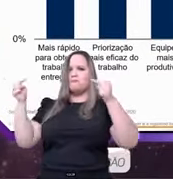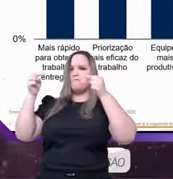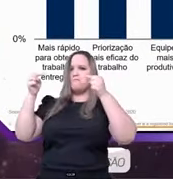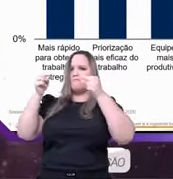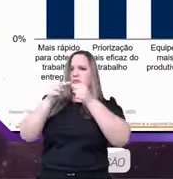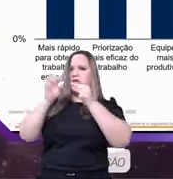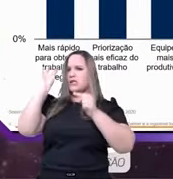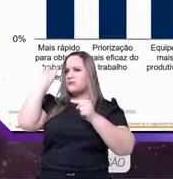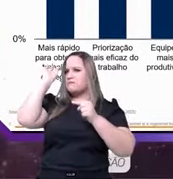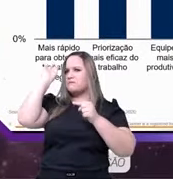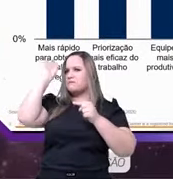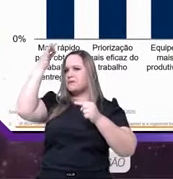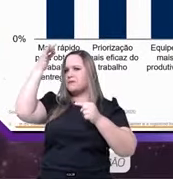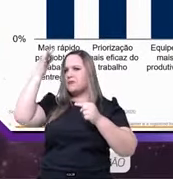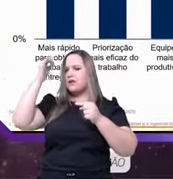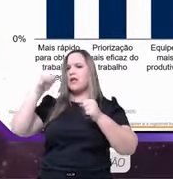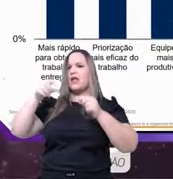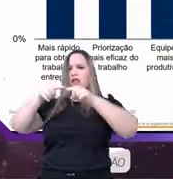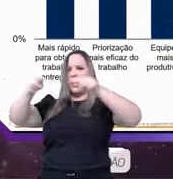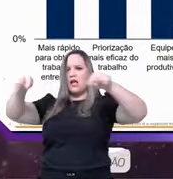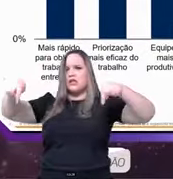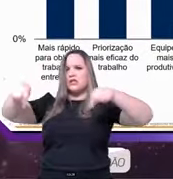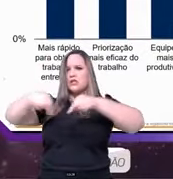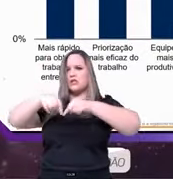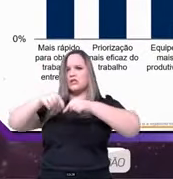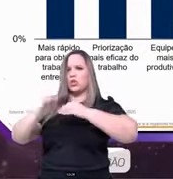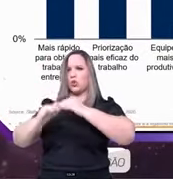em áreas de desenvolvimento, mas em toda a empresa.